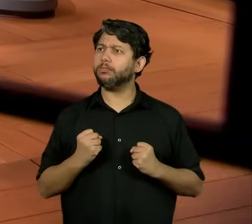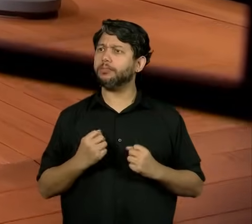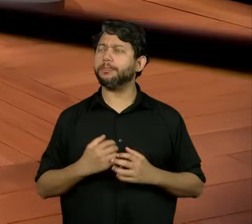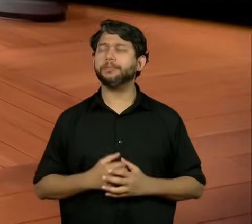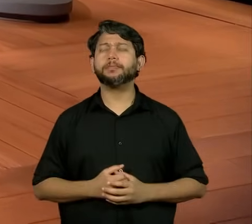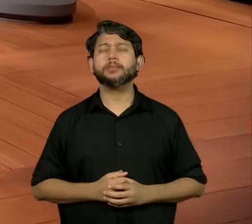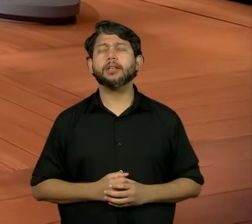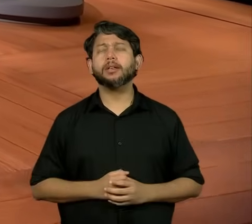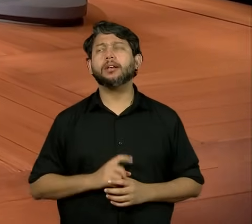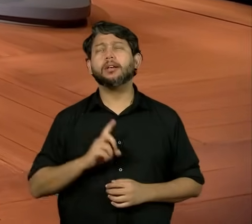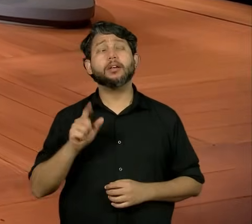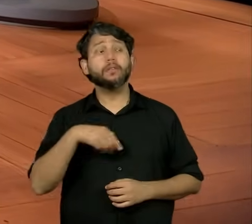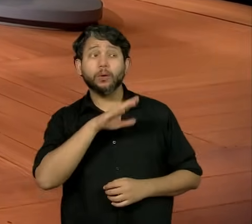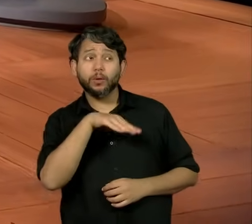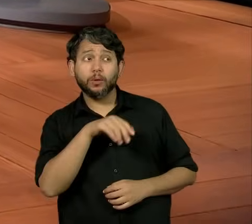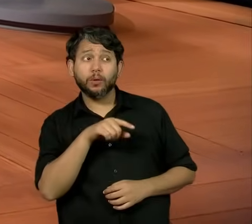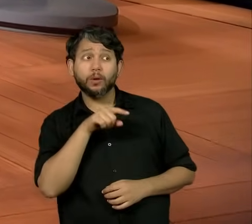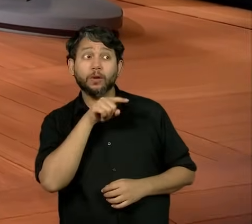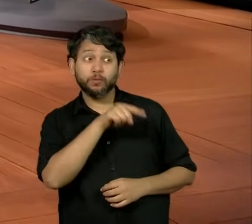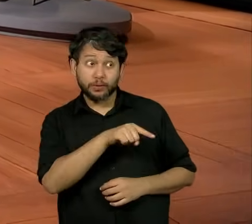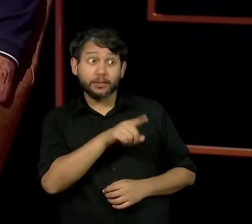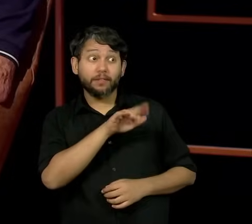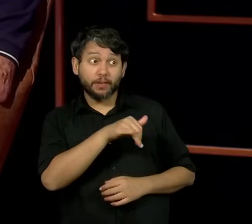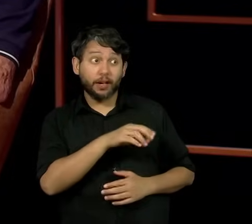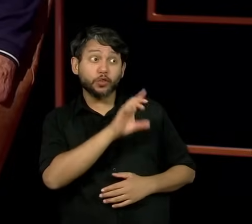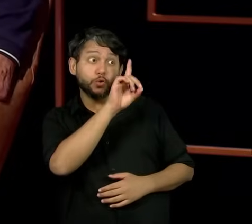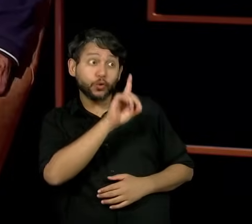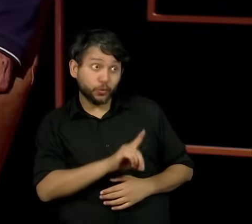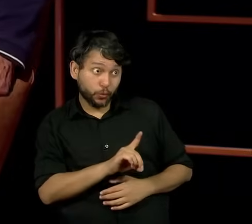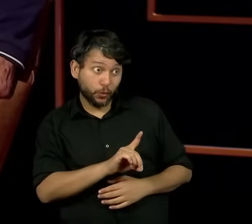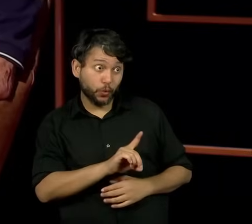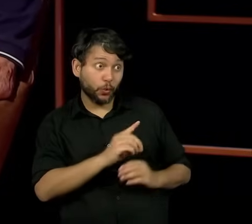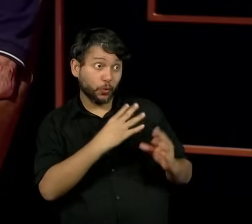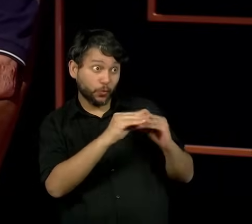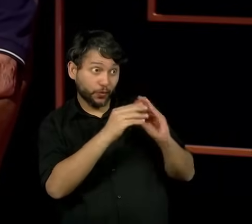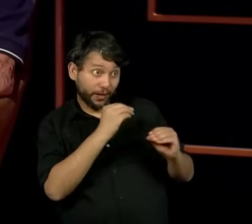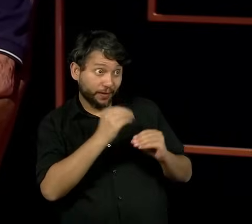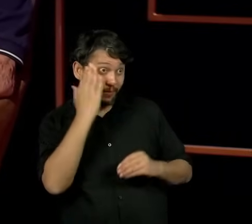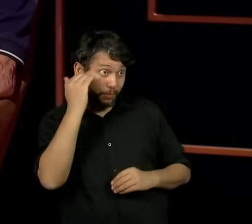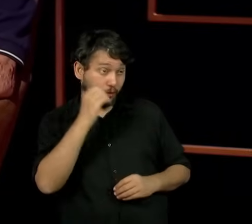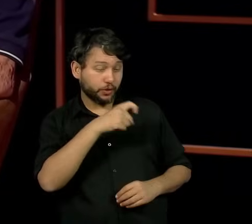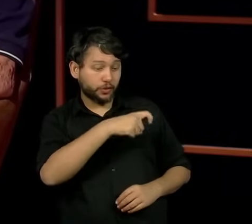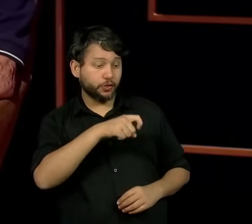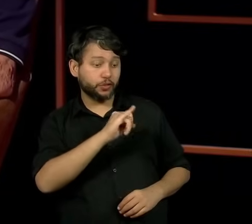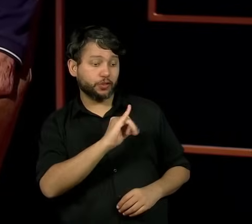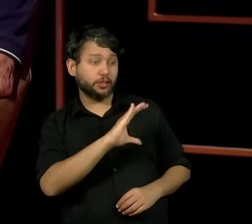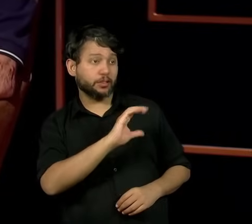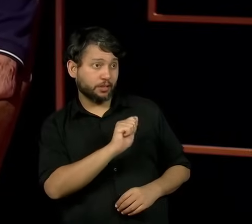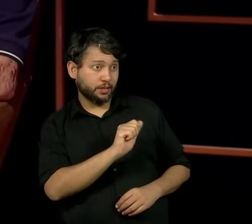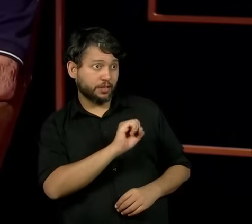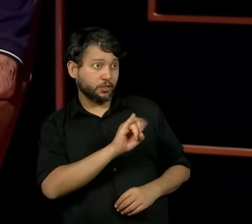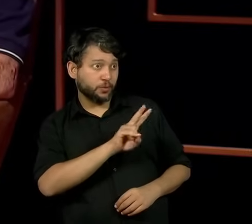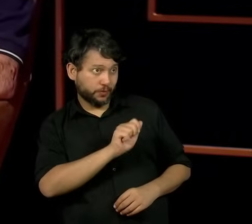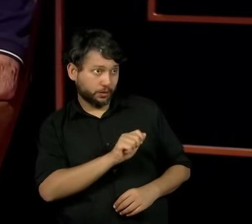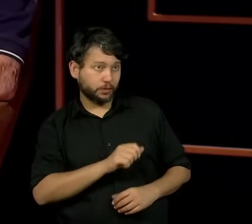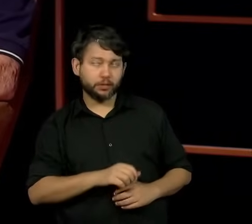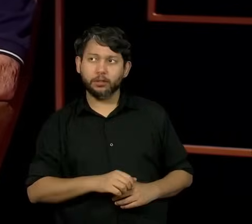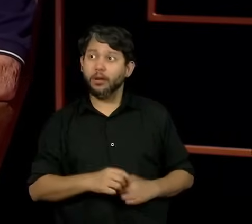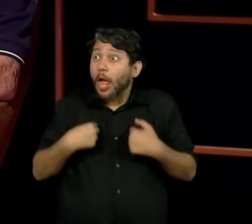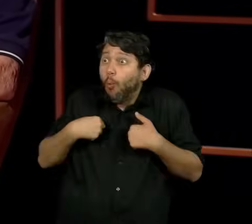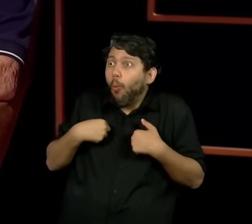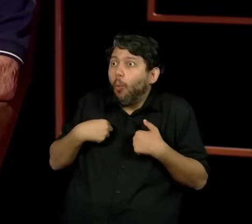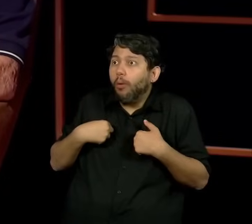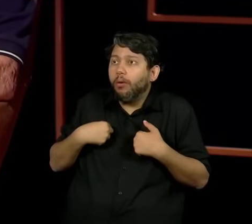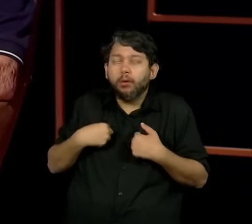E aí ele falou assim, você vai dirigir Chica da Silva. Pô, eu vou ser mais 2 diretores. Tá